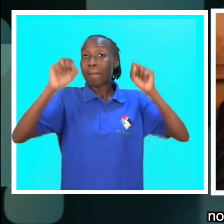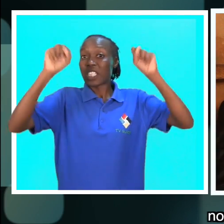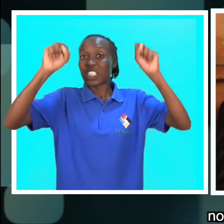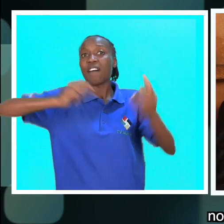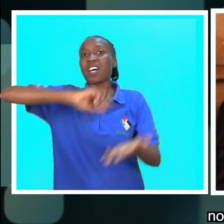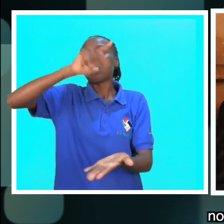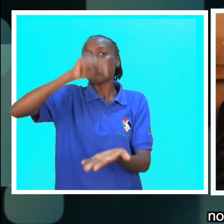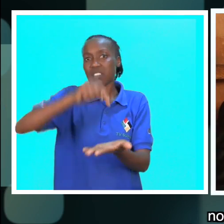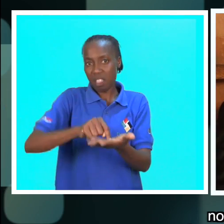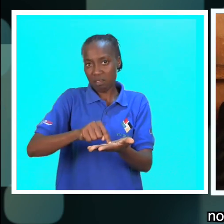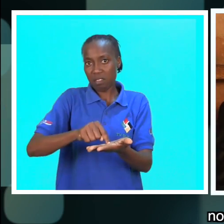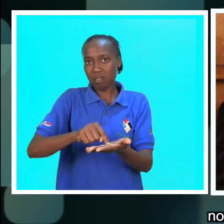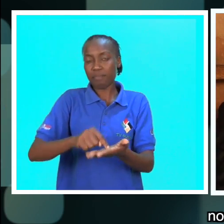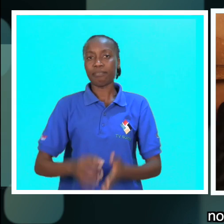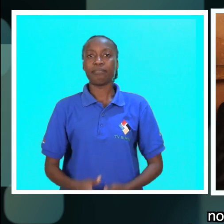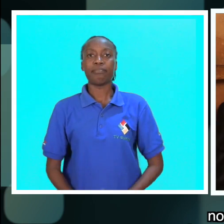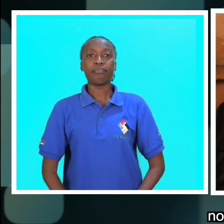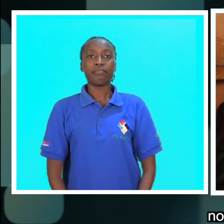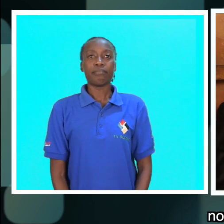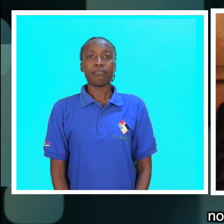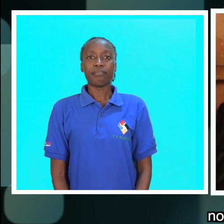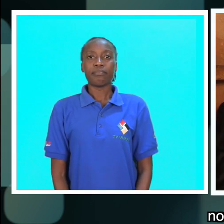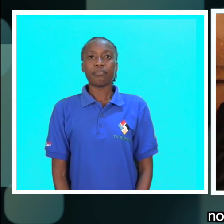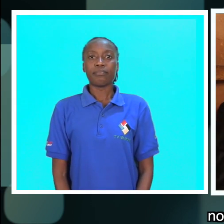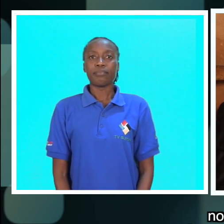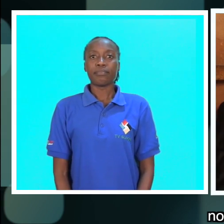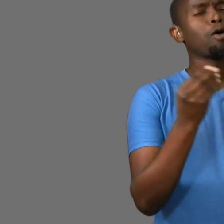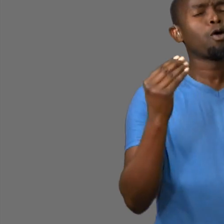bairro da Machava Sede.